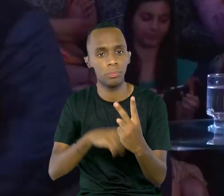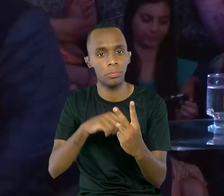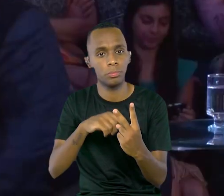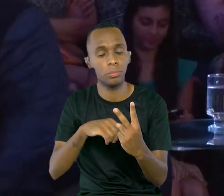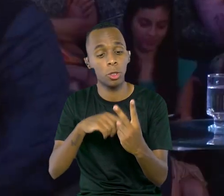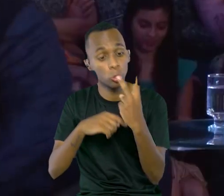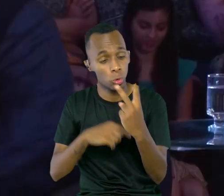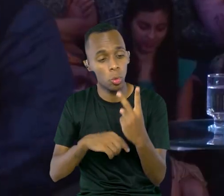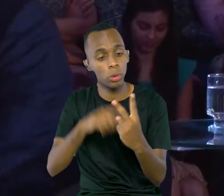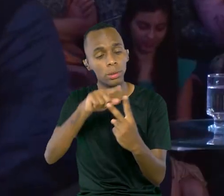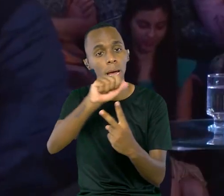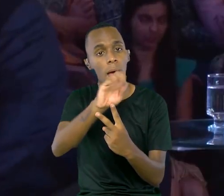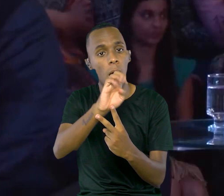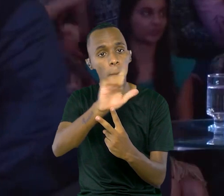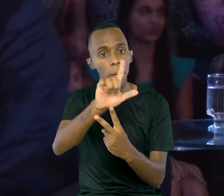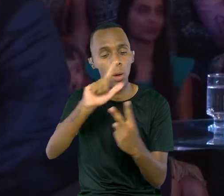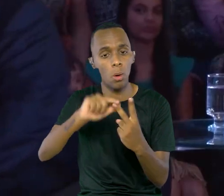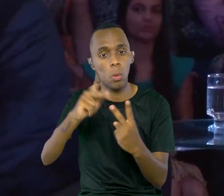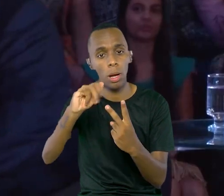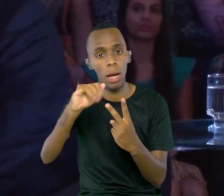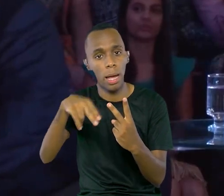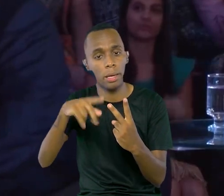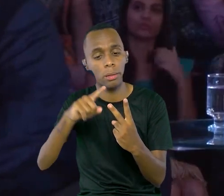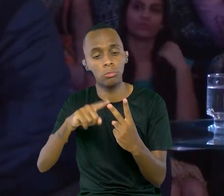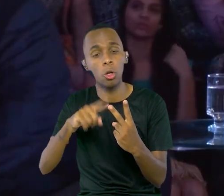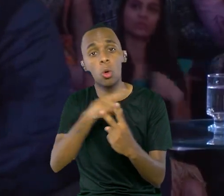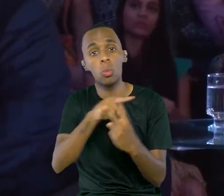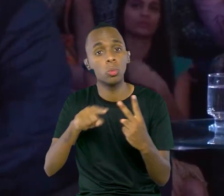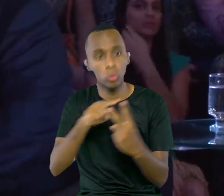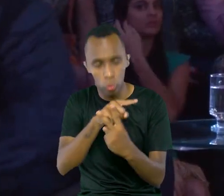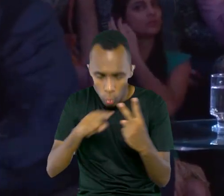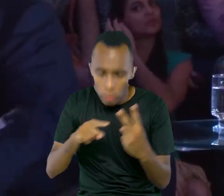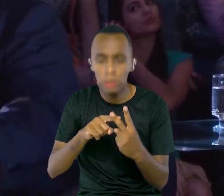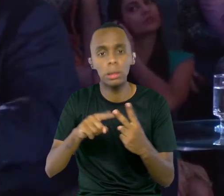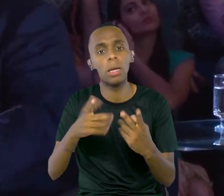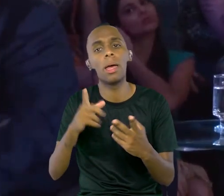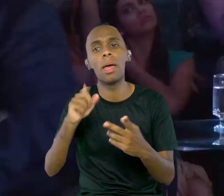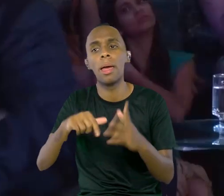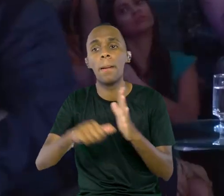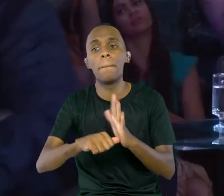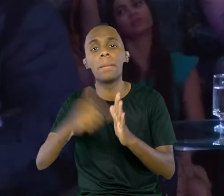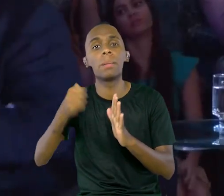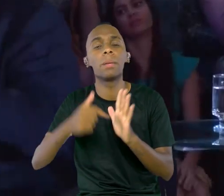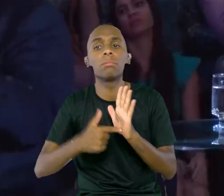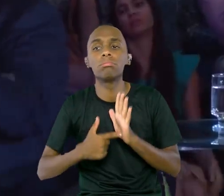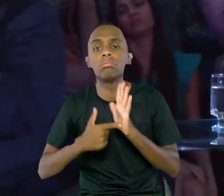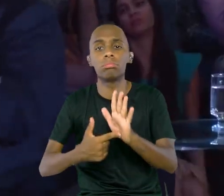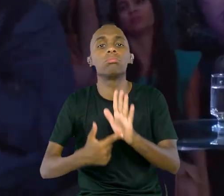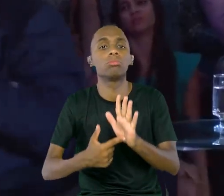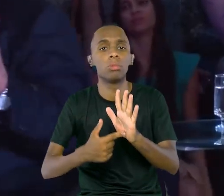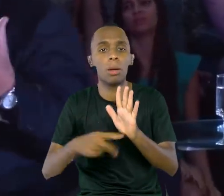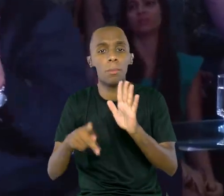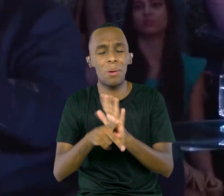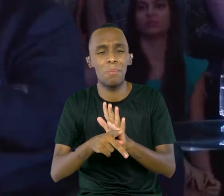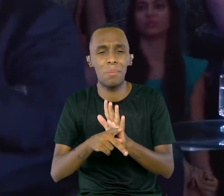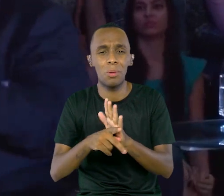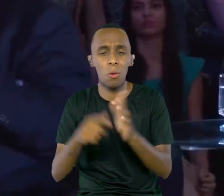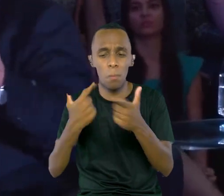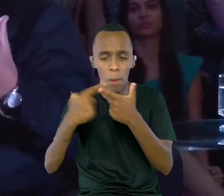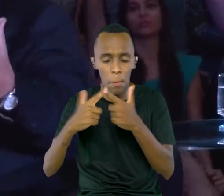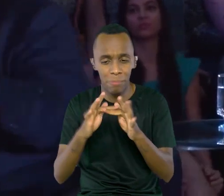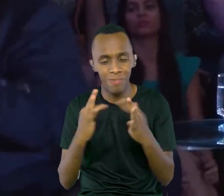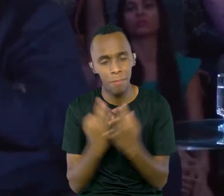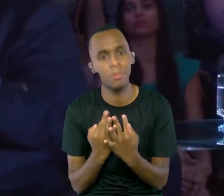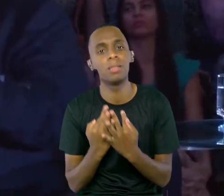irmãos. Esses dois irmãos, Caim e Abel, eles praticam a primeira cena de